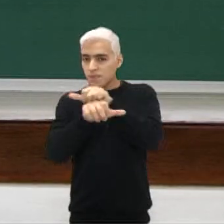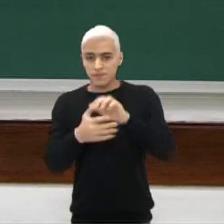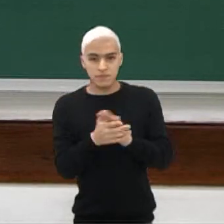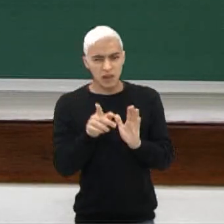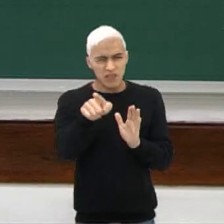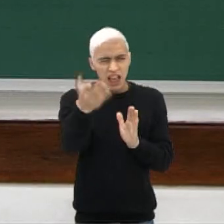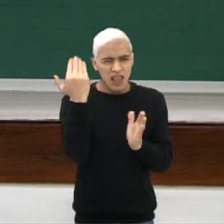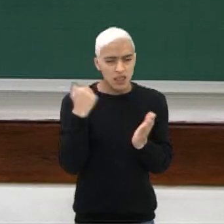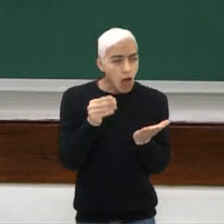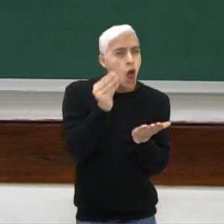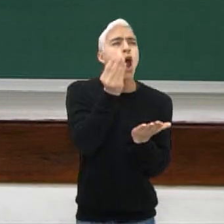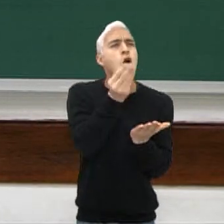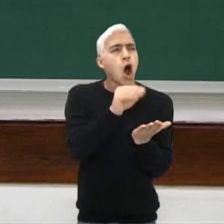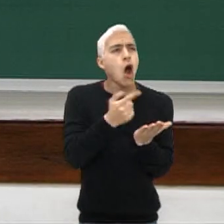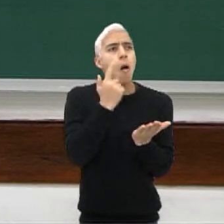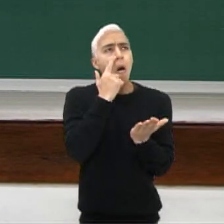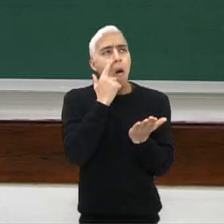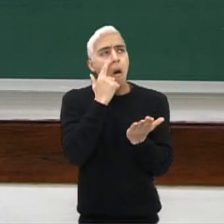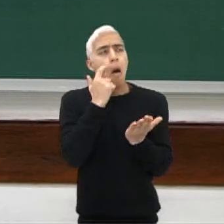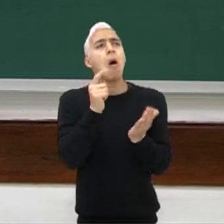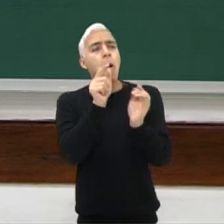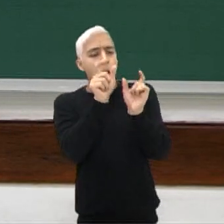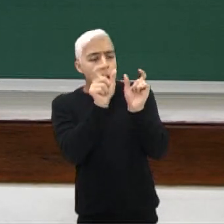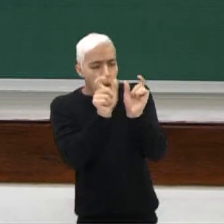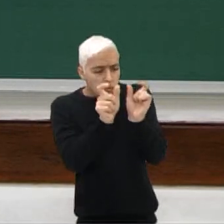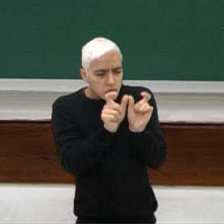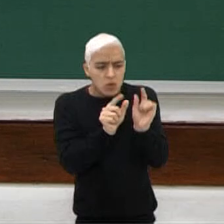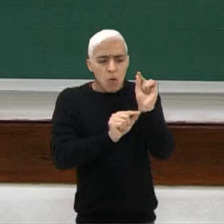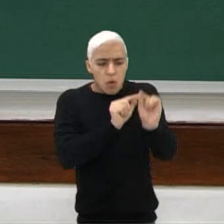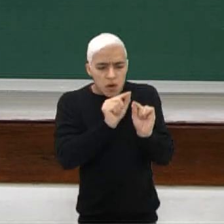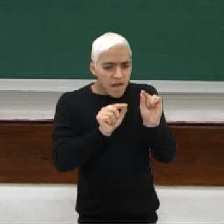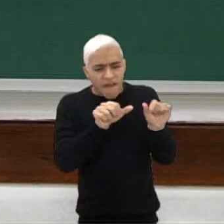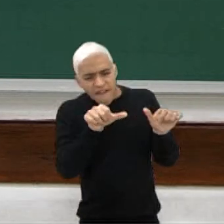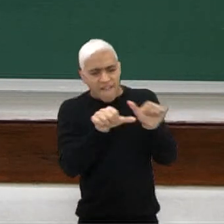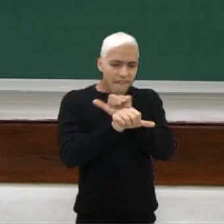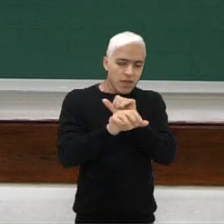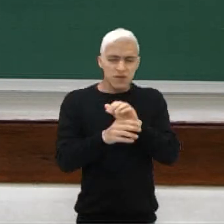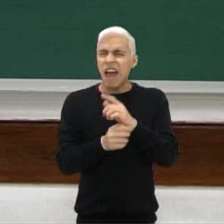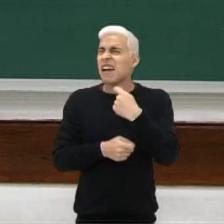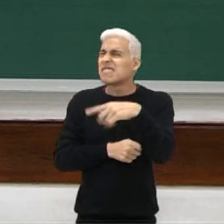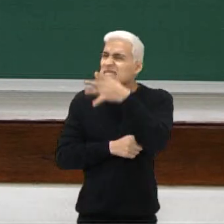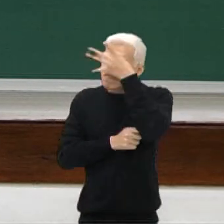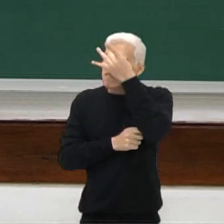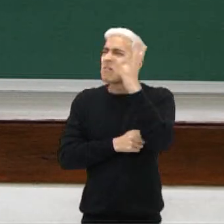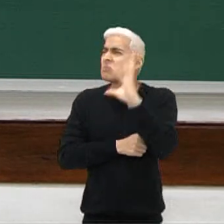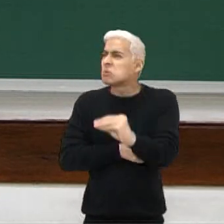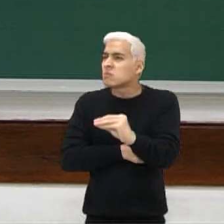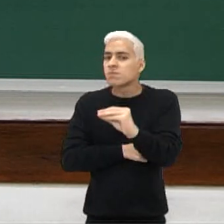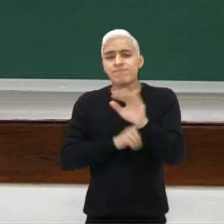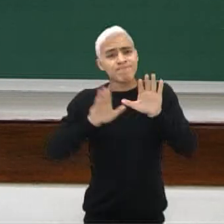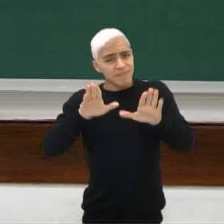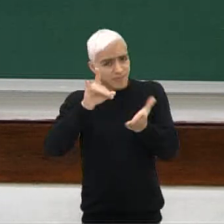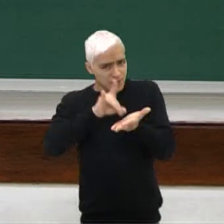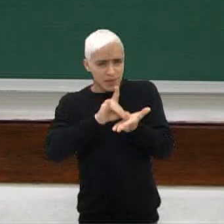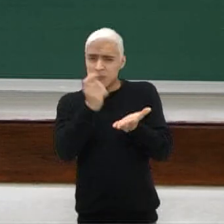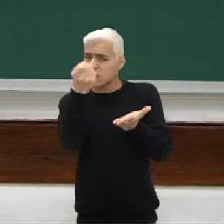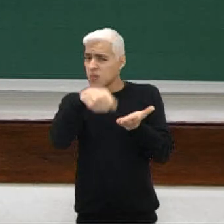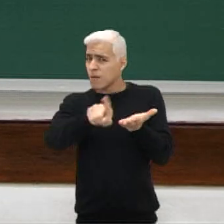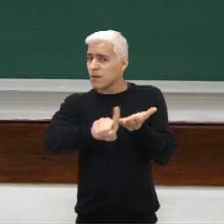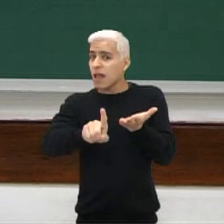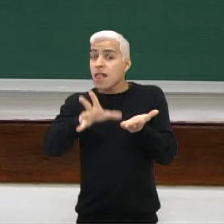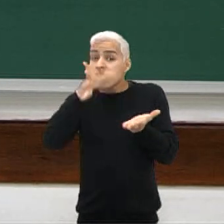vocês, quais são essas conjunções adversativas. Mas, professor, eu preciso decorar? Na verdade, você não